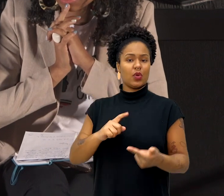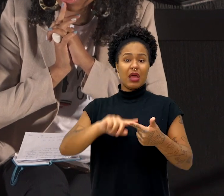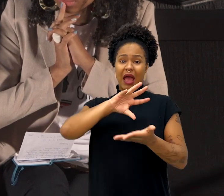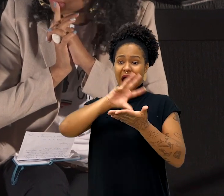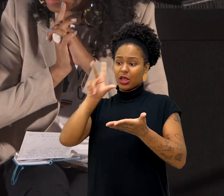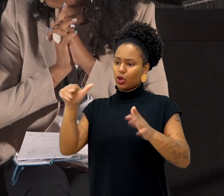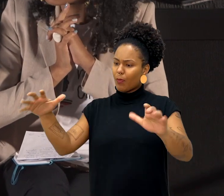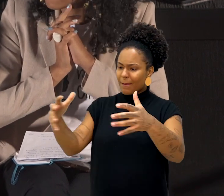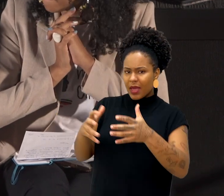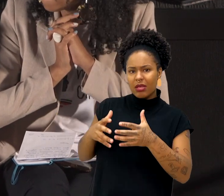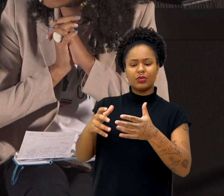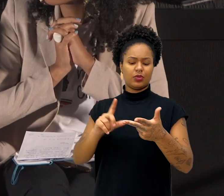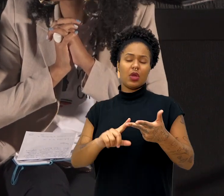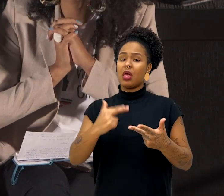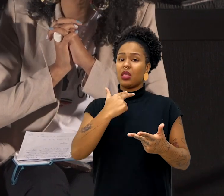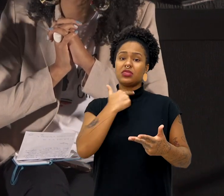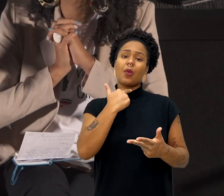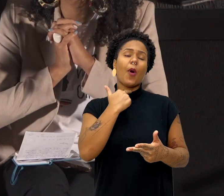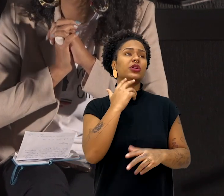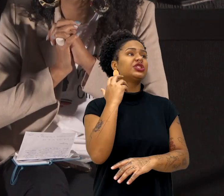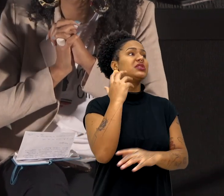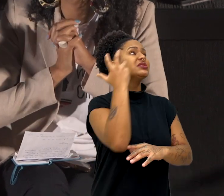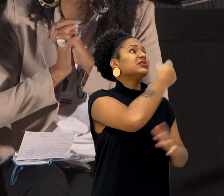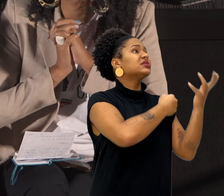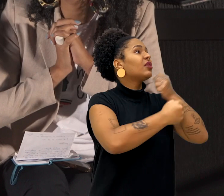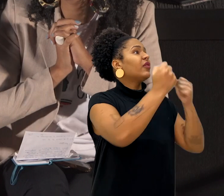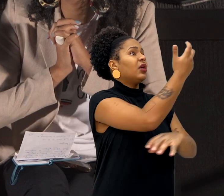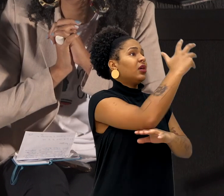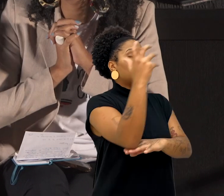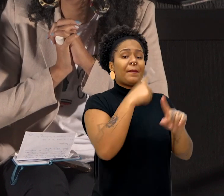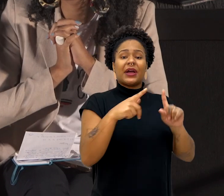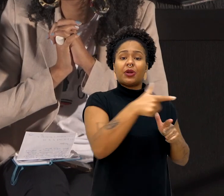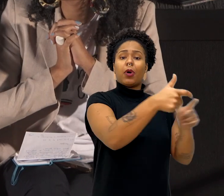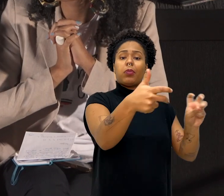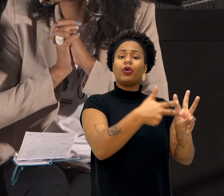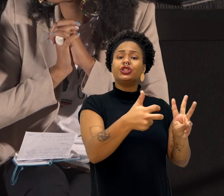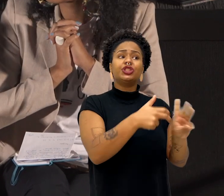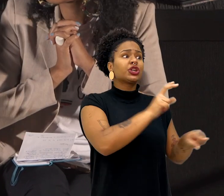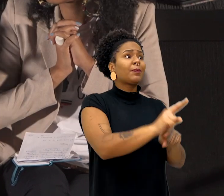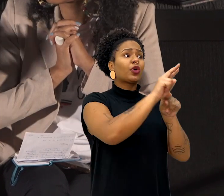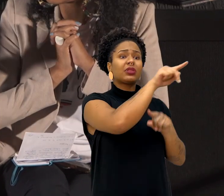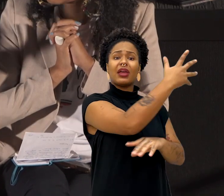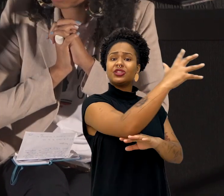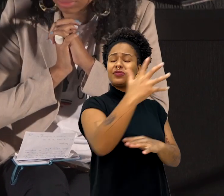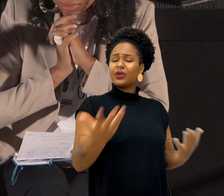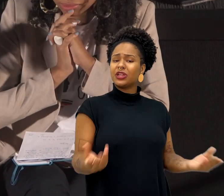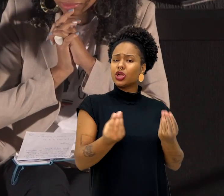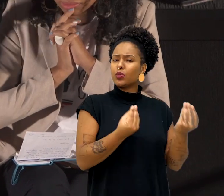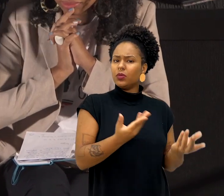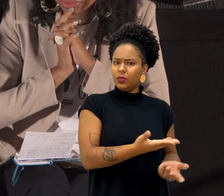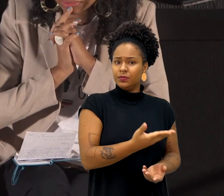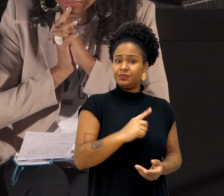aquilombamento, sobre a gente não pode matar, a gente não pode salvar a floresta se a gente está matando quem protege a floresta. Porque a gente, se a